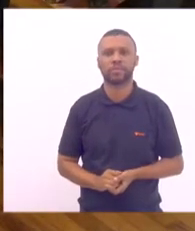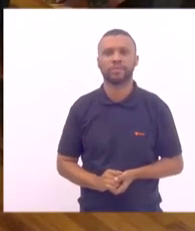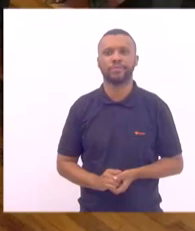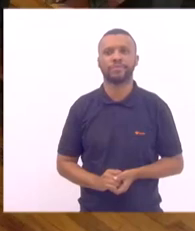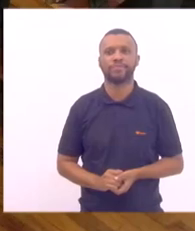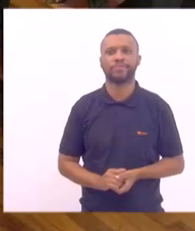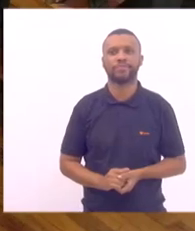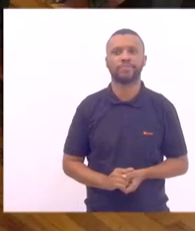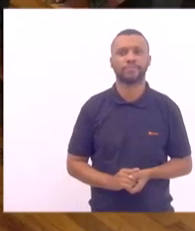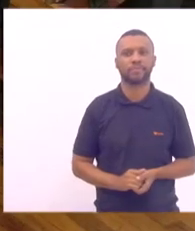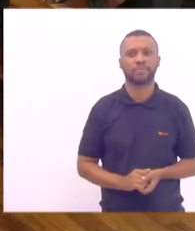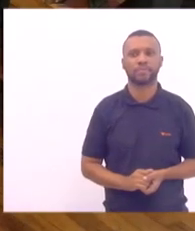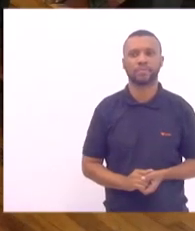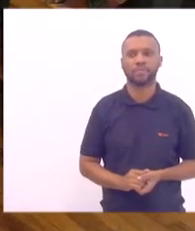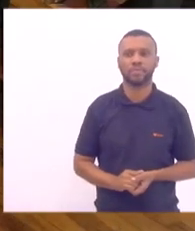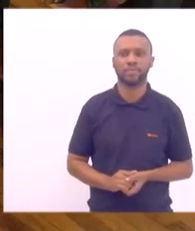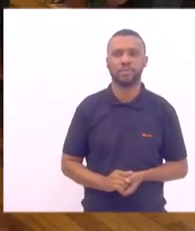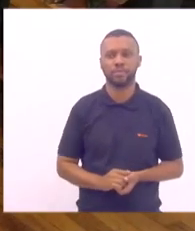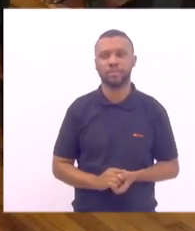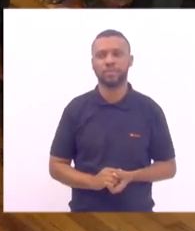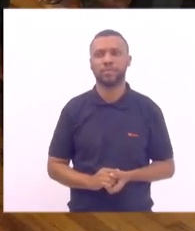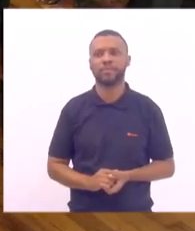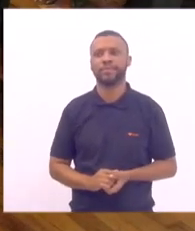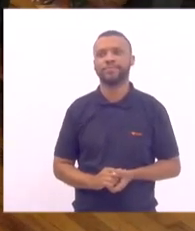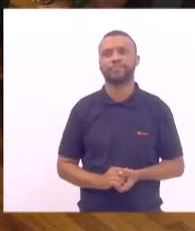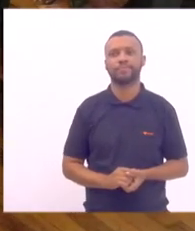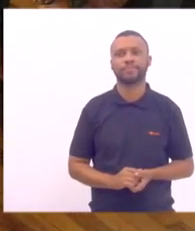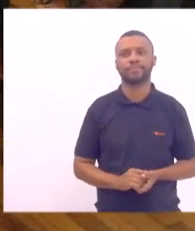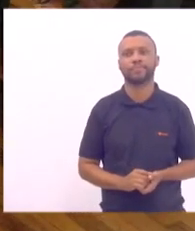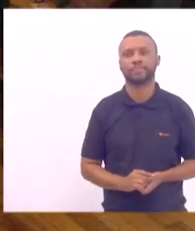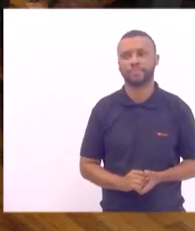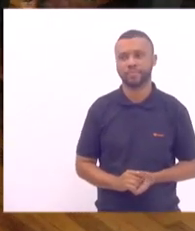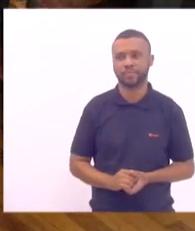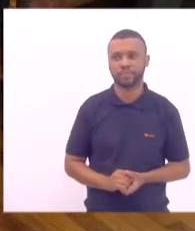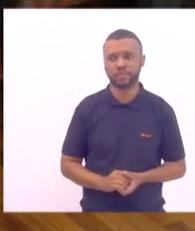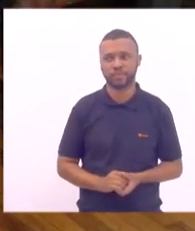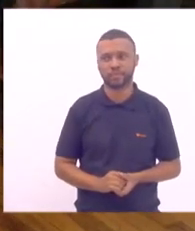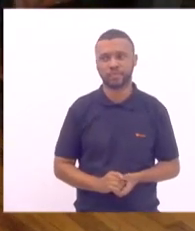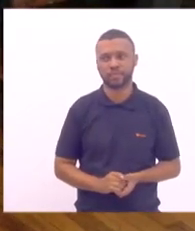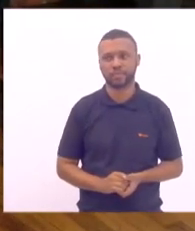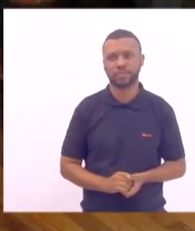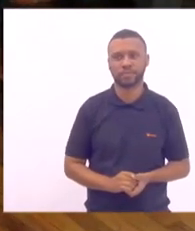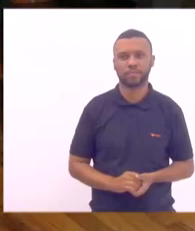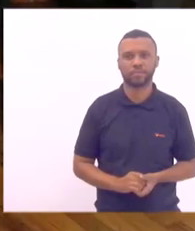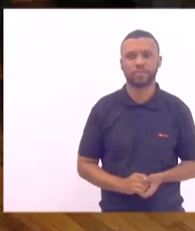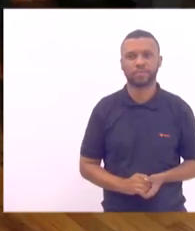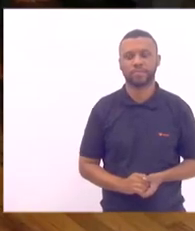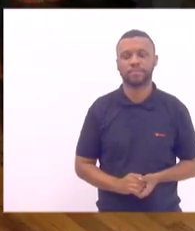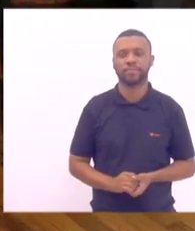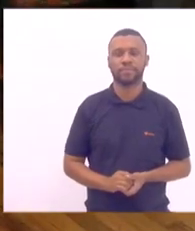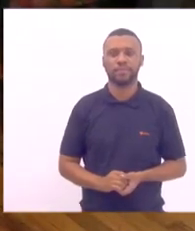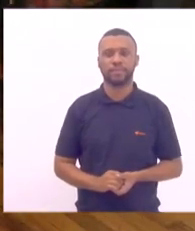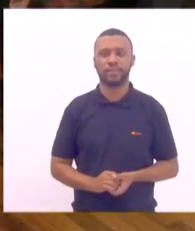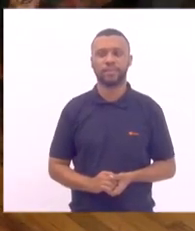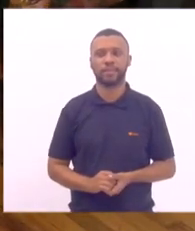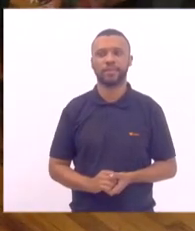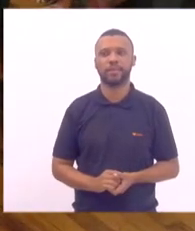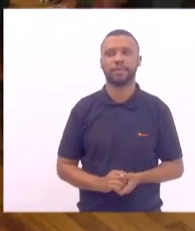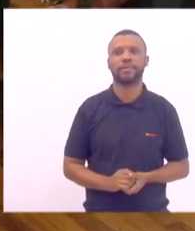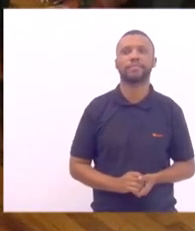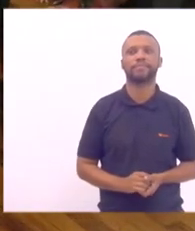Foi tudo. Vossa Excelência derrubou tudo. Só uma que saiu de pauta até agora. Calma, deputado.